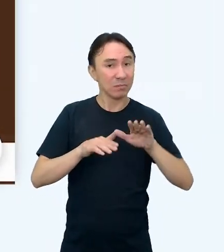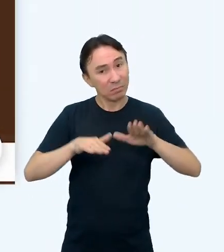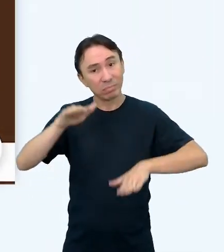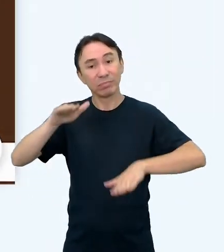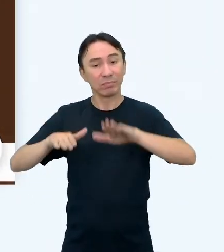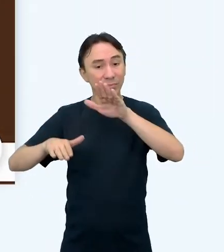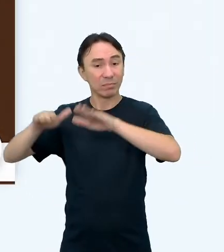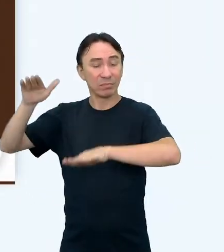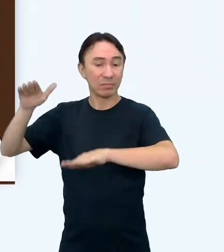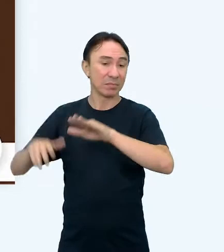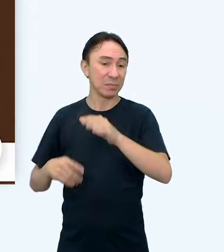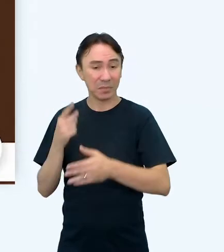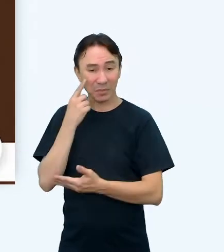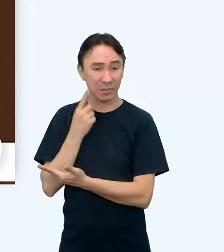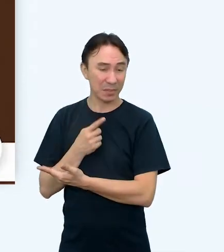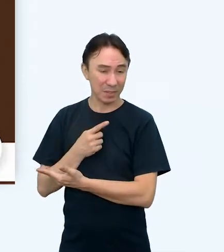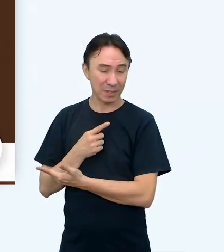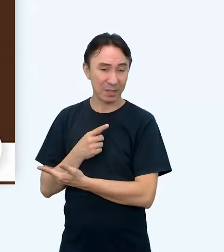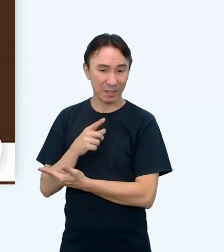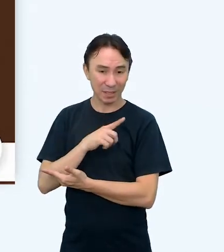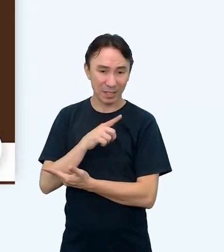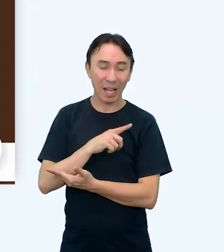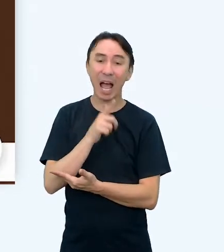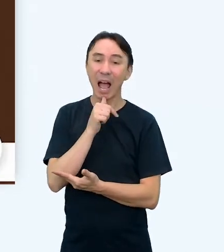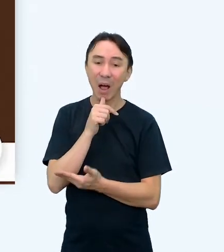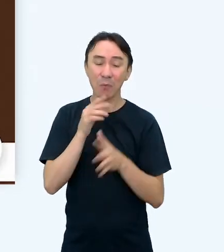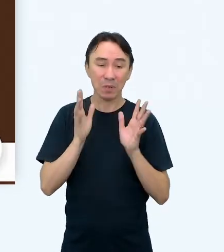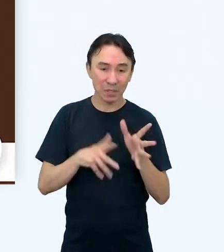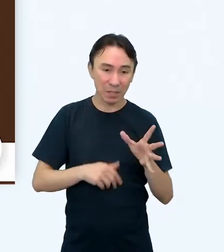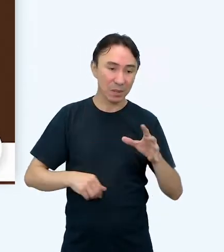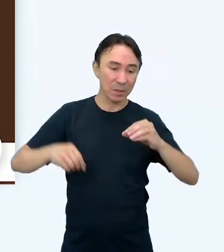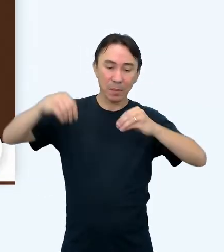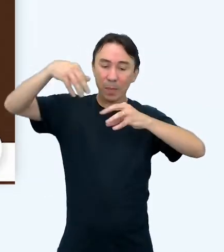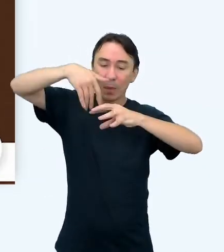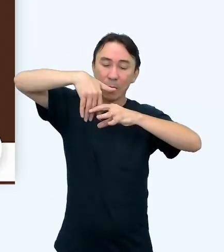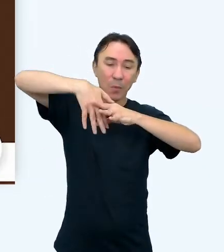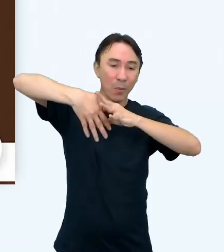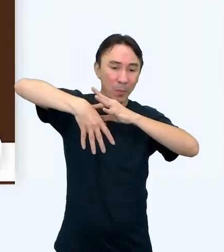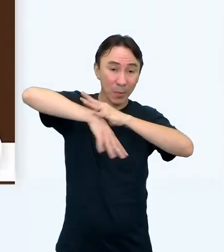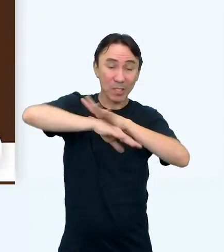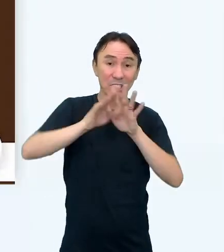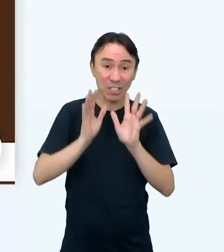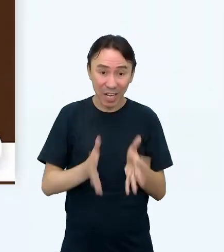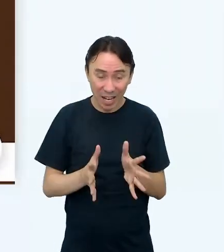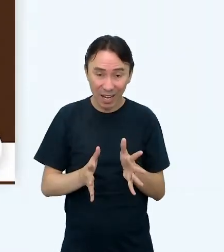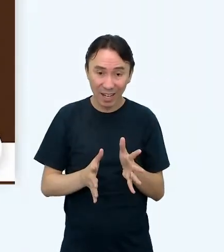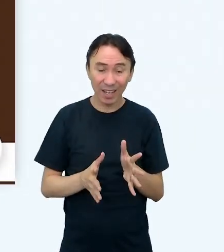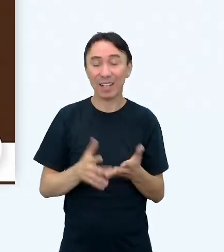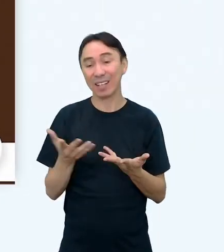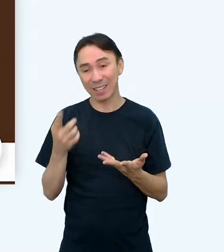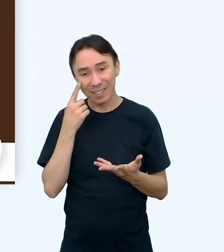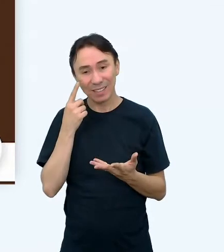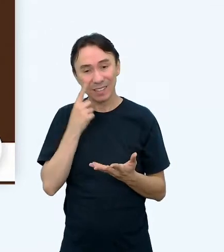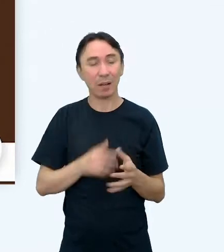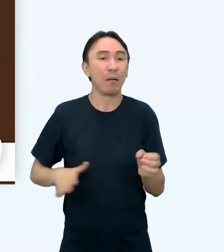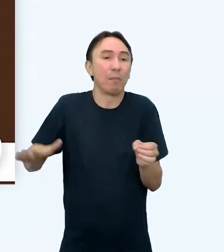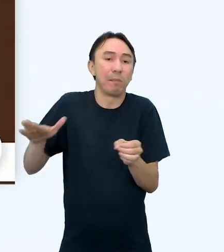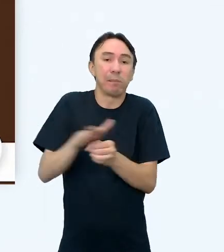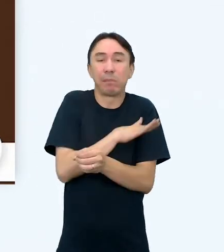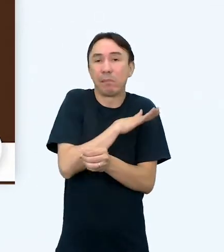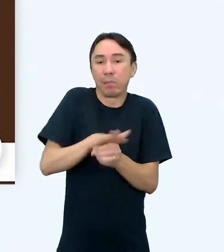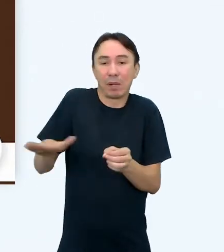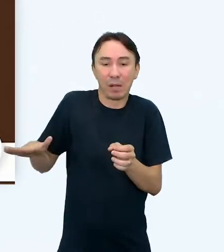Quando todos os poros estão preenchidos com água, dizemos que os solos estão saturados. Quando só os poros menores estão ocupados com